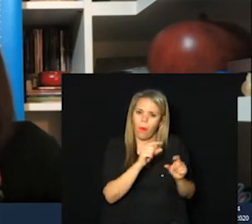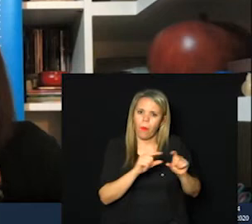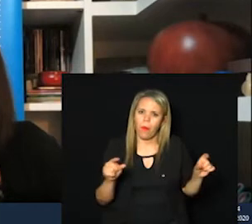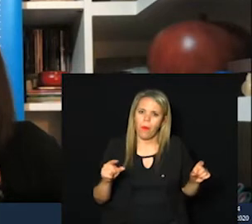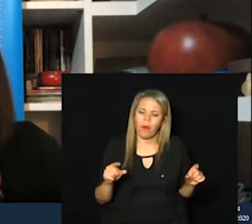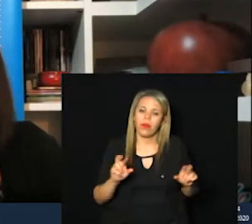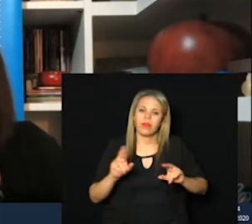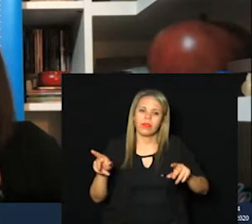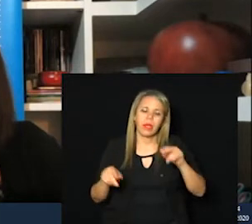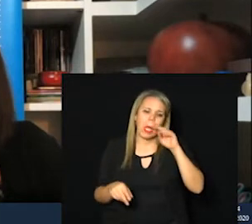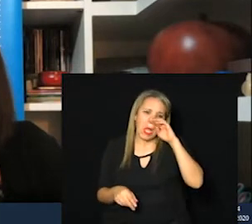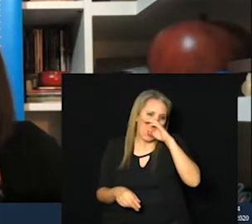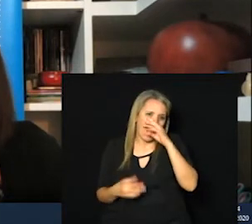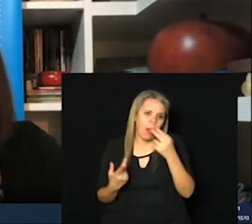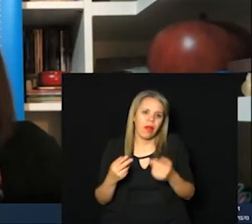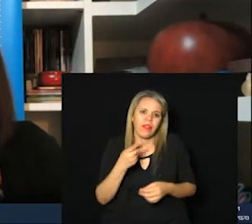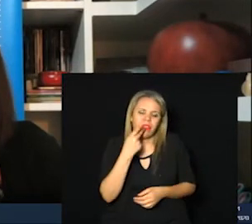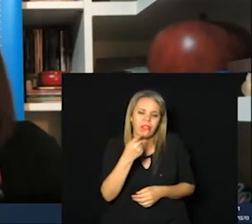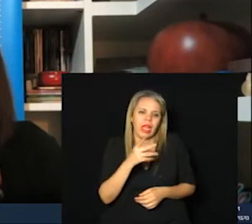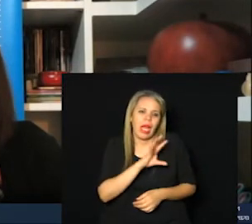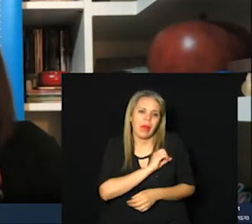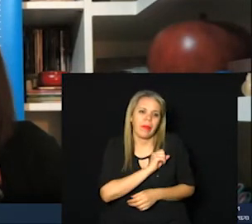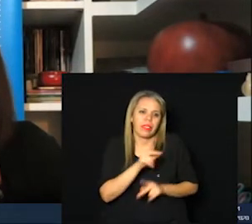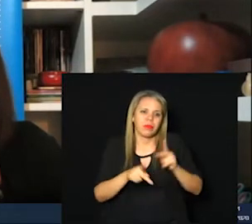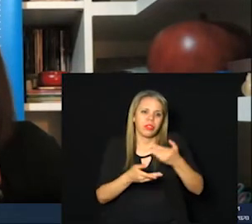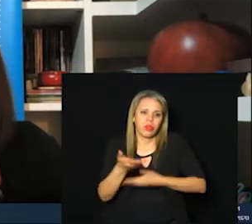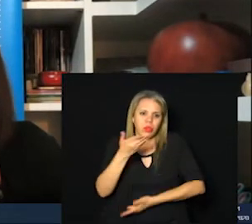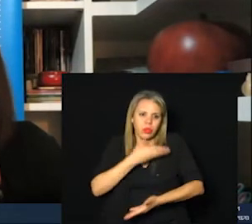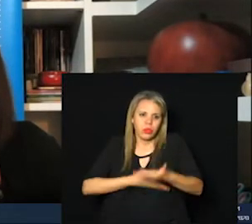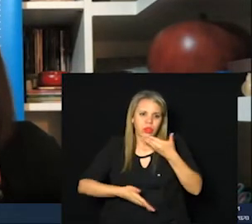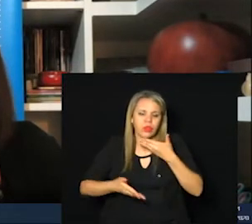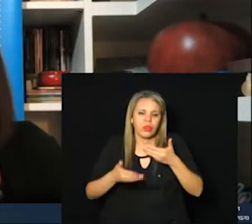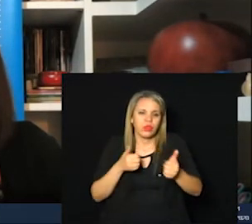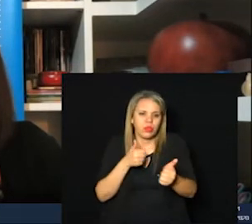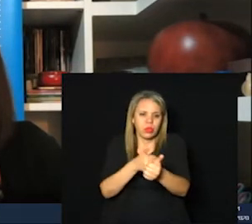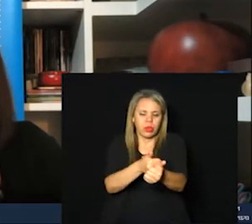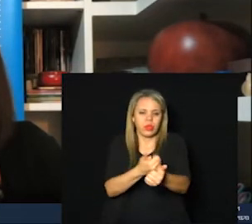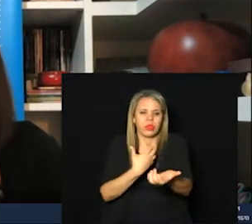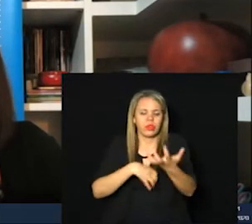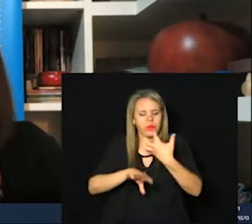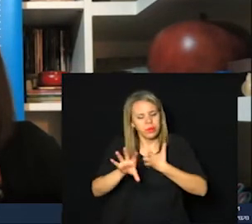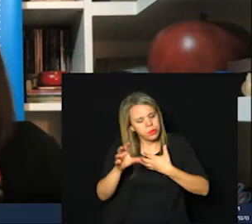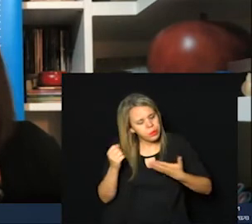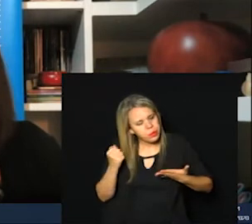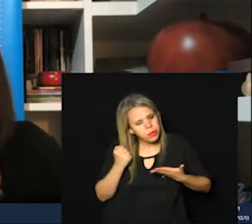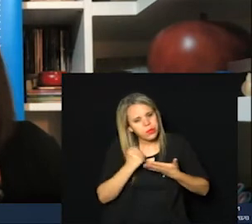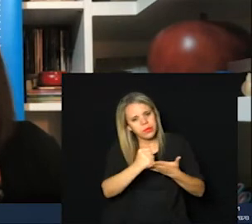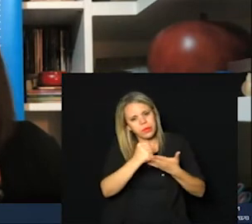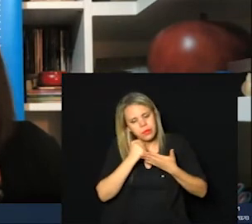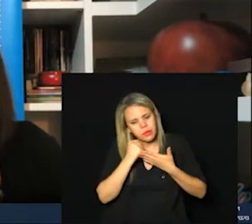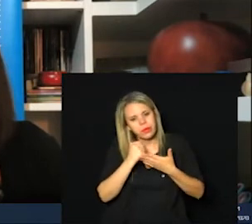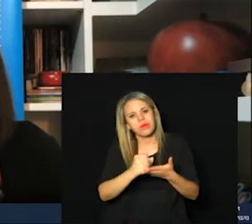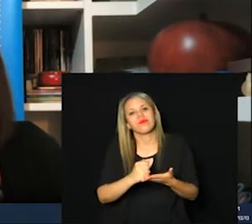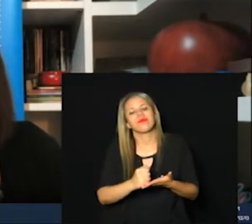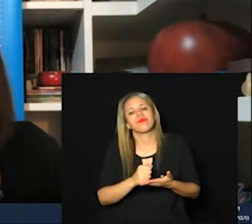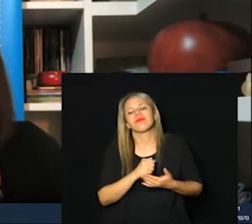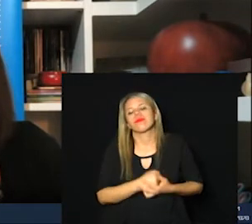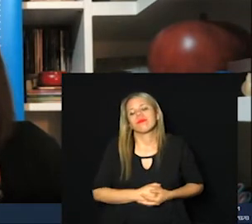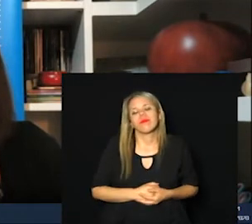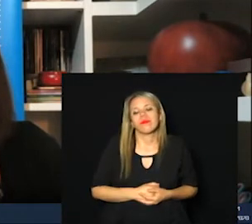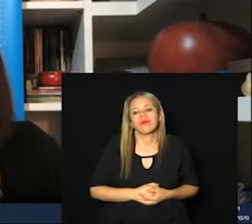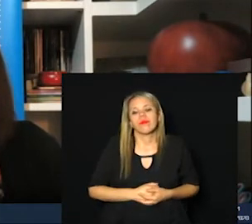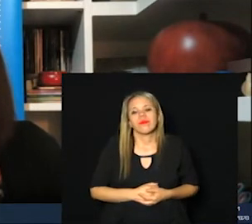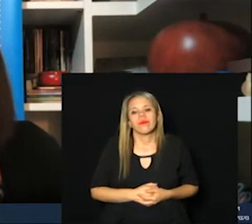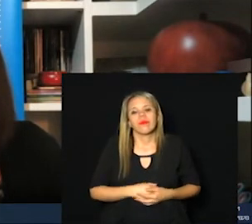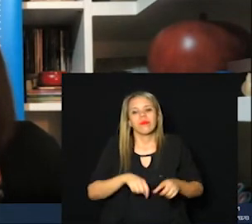nuance diferente. Como eu falei, amar uns aos outros leva a viver a reciprocidade, a cooperação e assim por diante. A